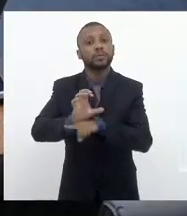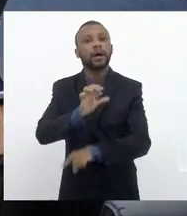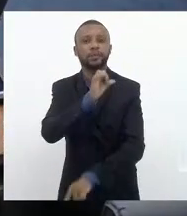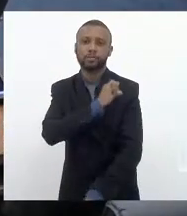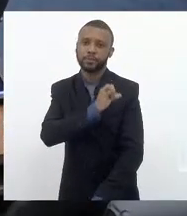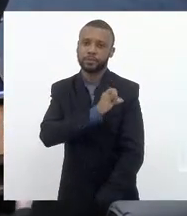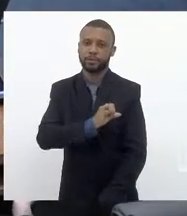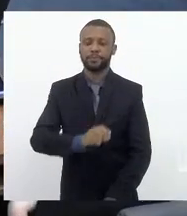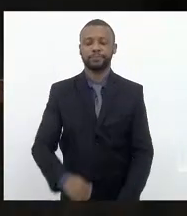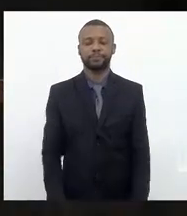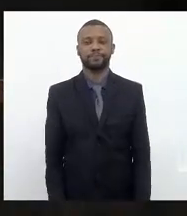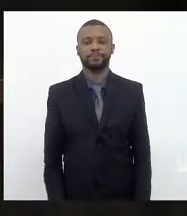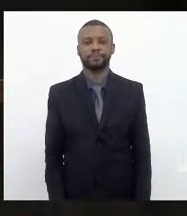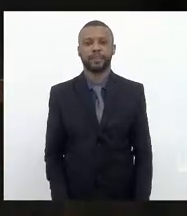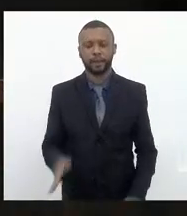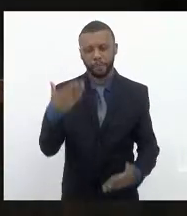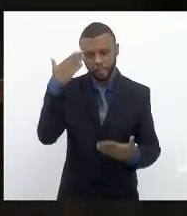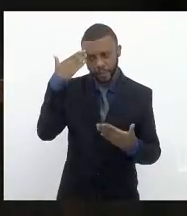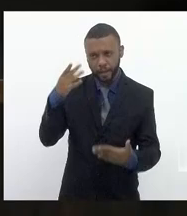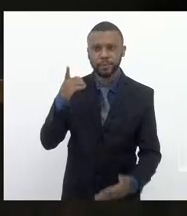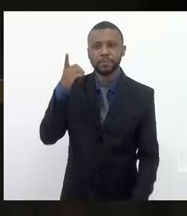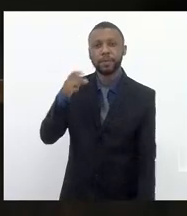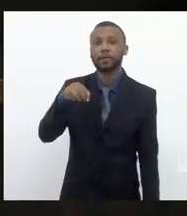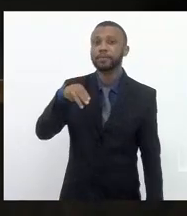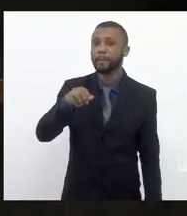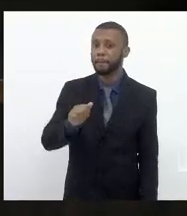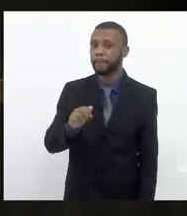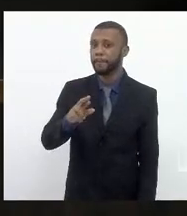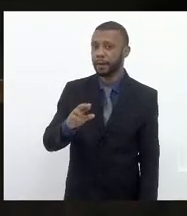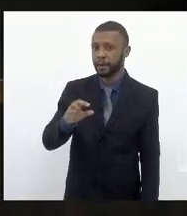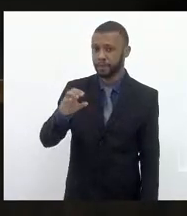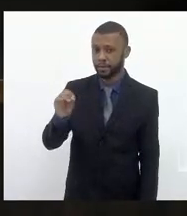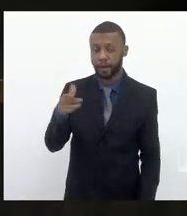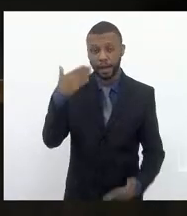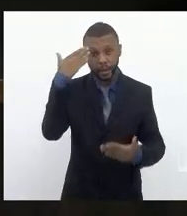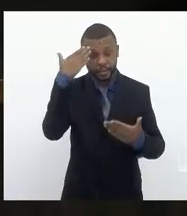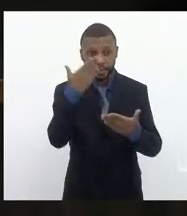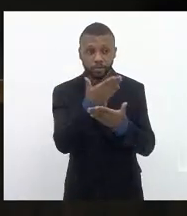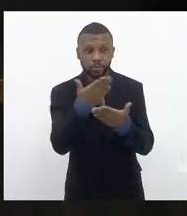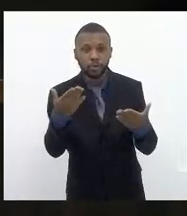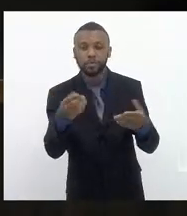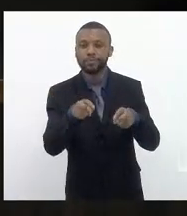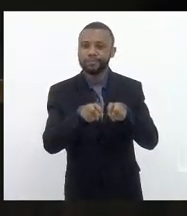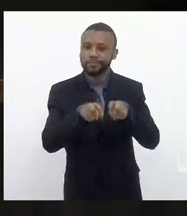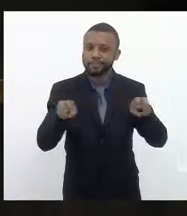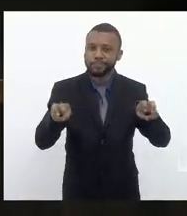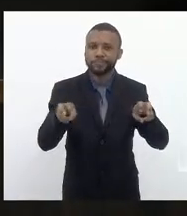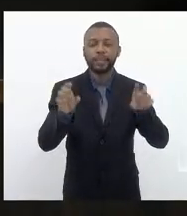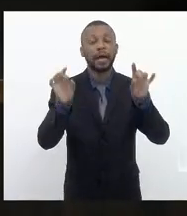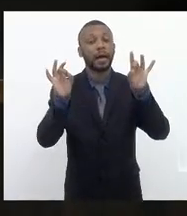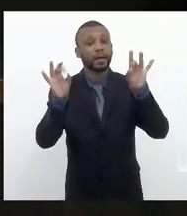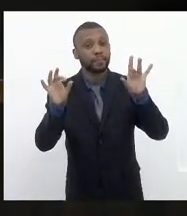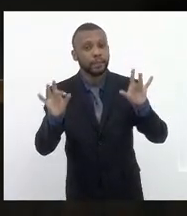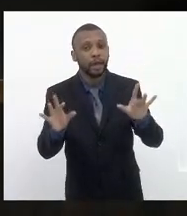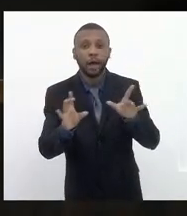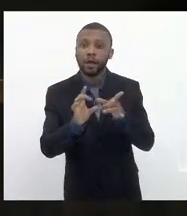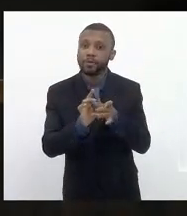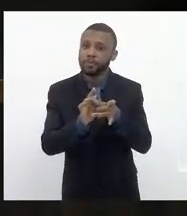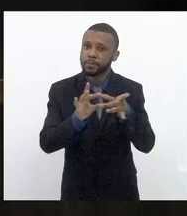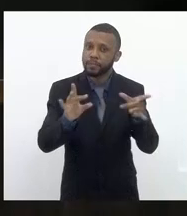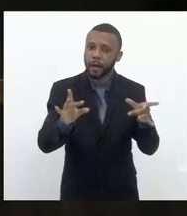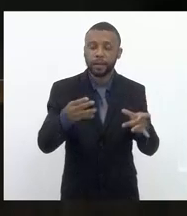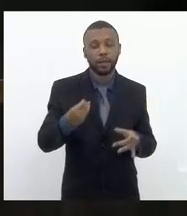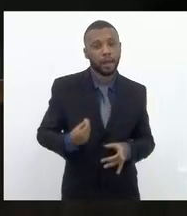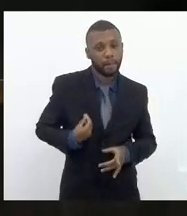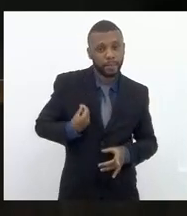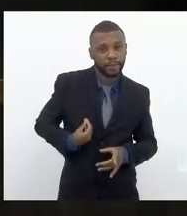e obrigado o deputado Márcio Pacheco agradeço a presença de todos daqui da mesa agradeço em especial a disponibilidade EA presença